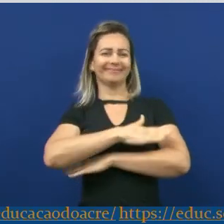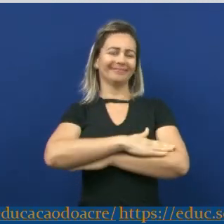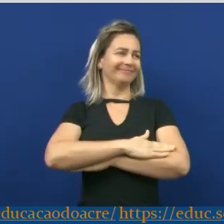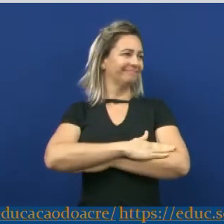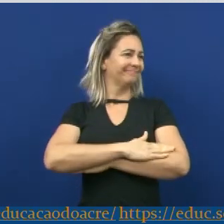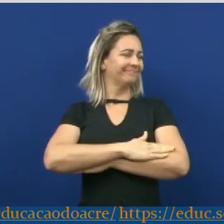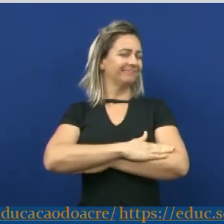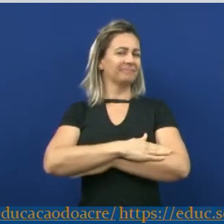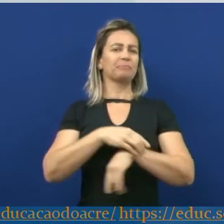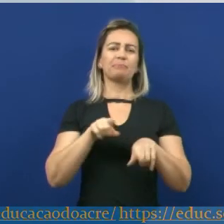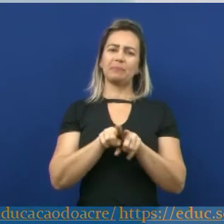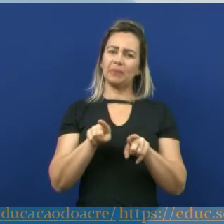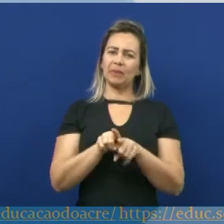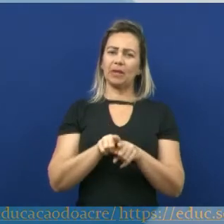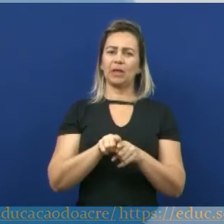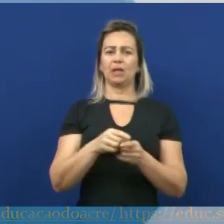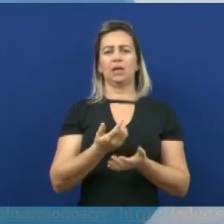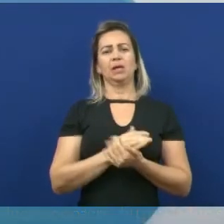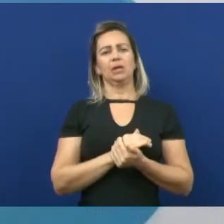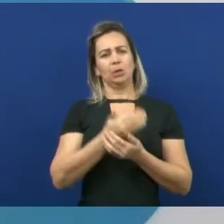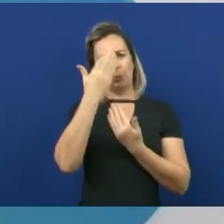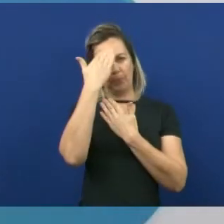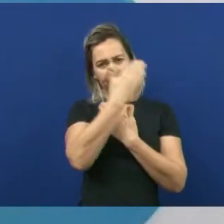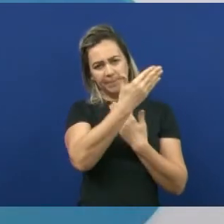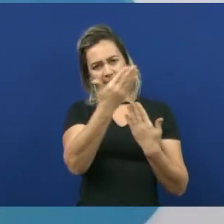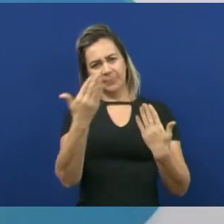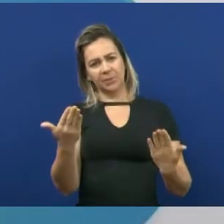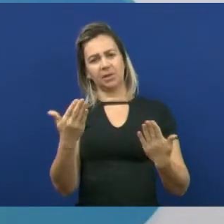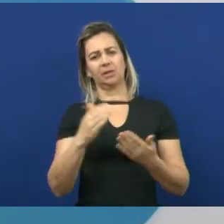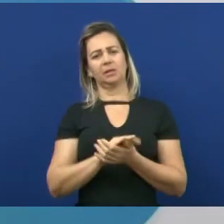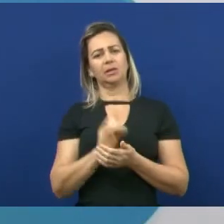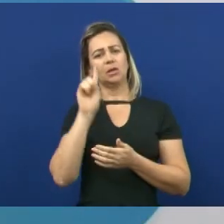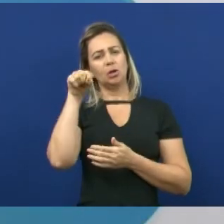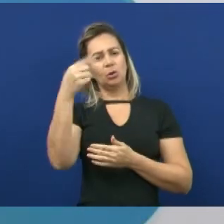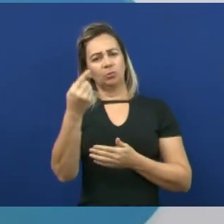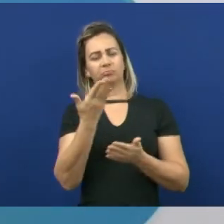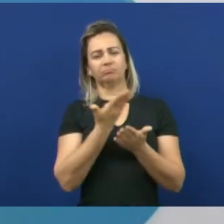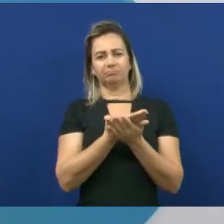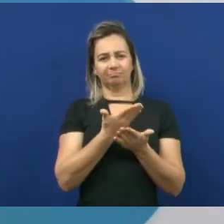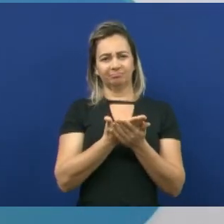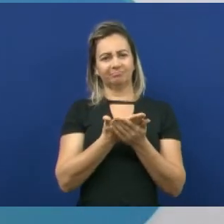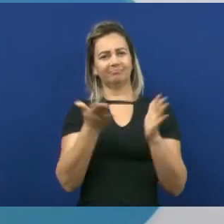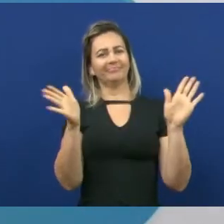vocês tenham gostado da aula de hoje e nós nos encontramos em uma outra